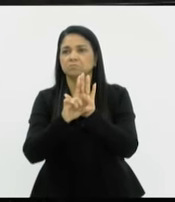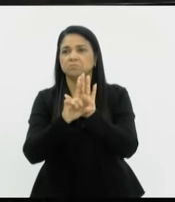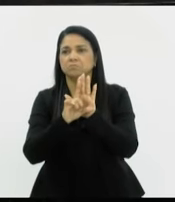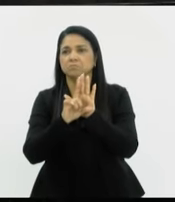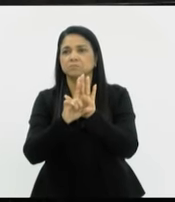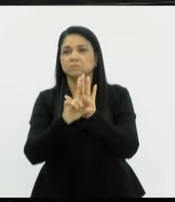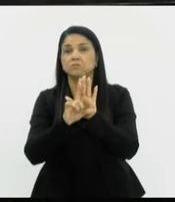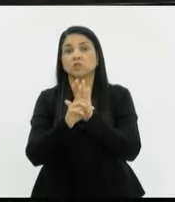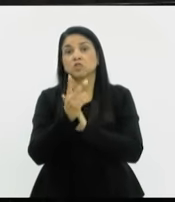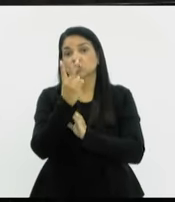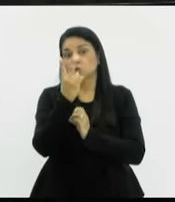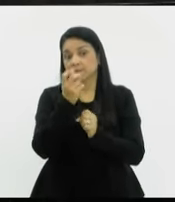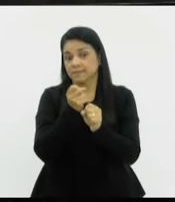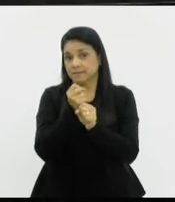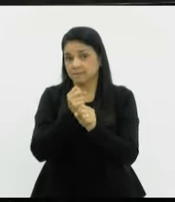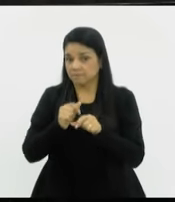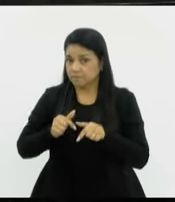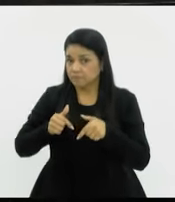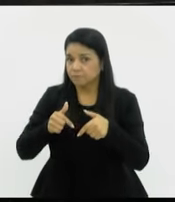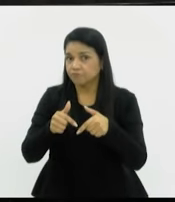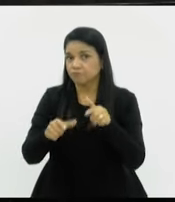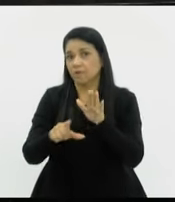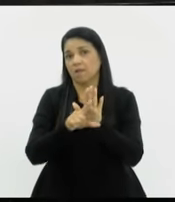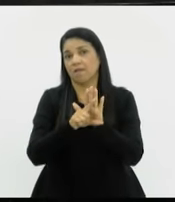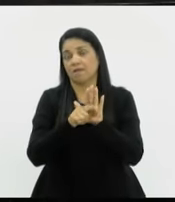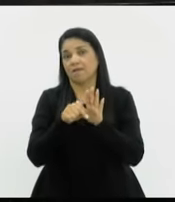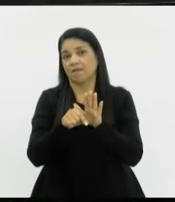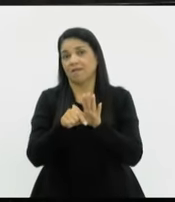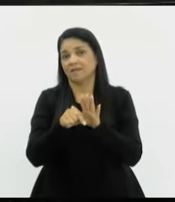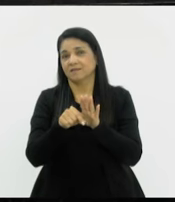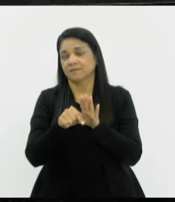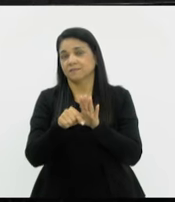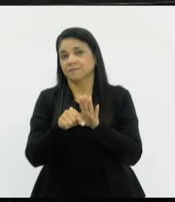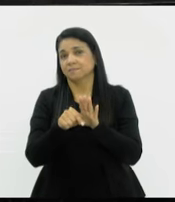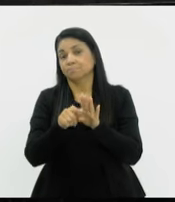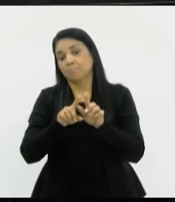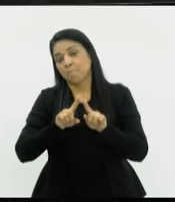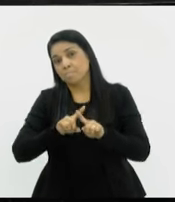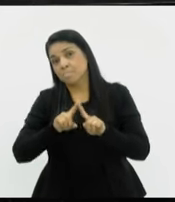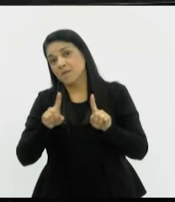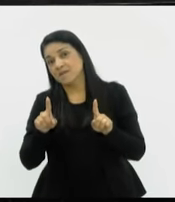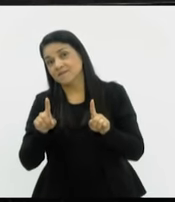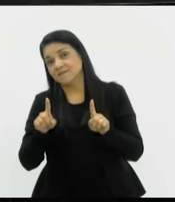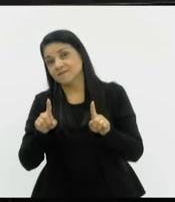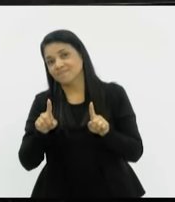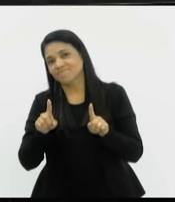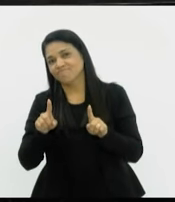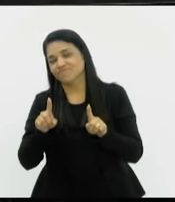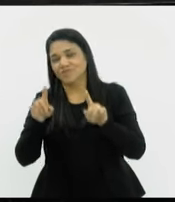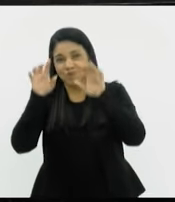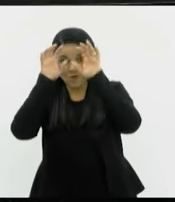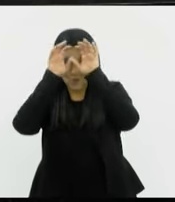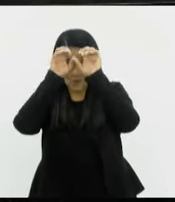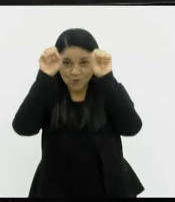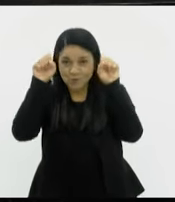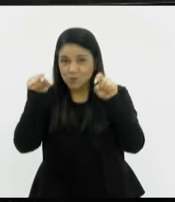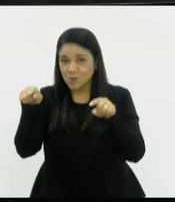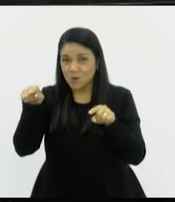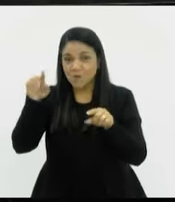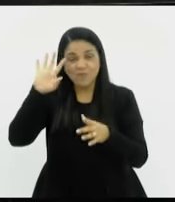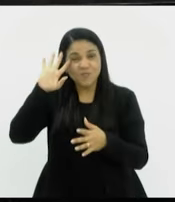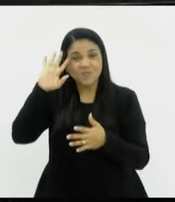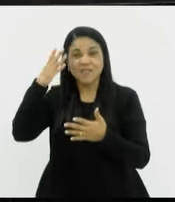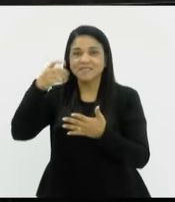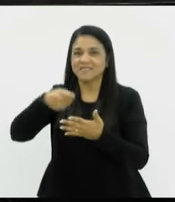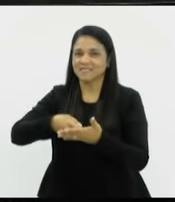vigiou por 2 anos, mas, por arrasto, o Supremo decidiu que modificava uma